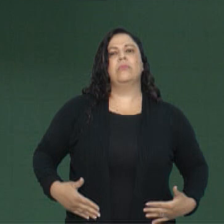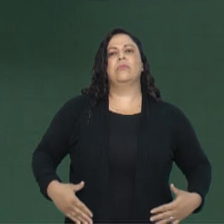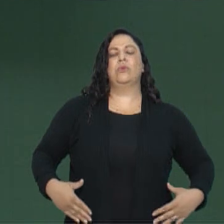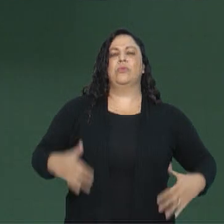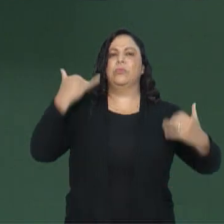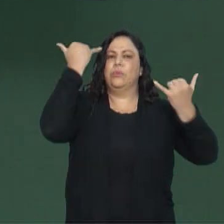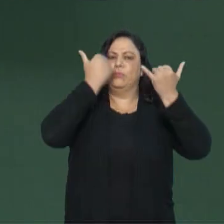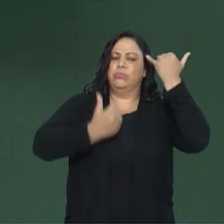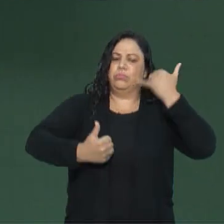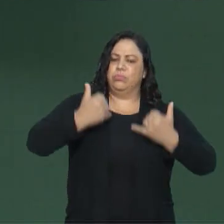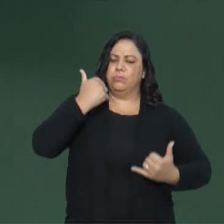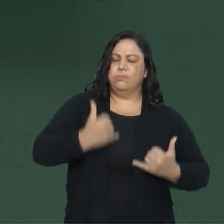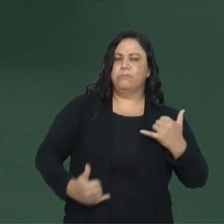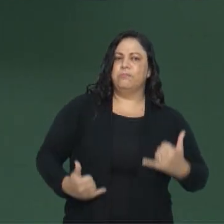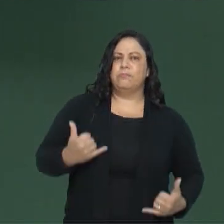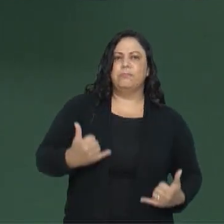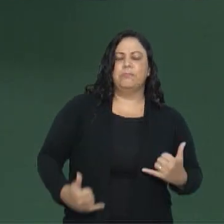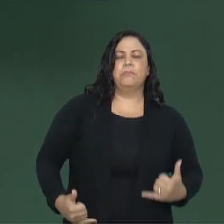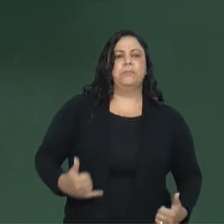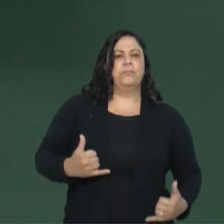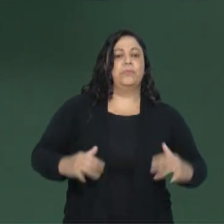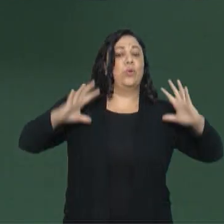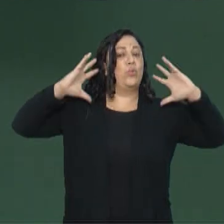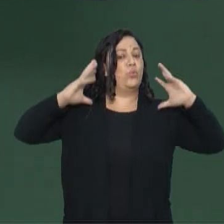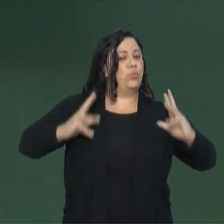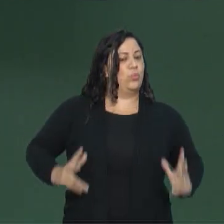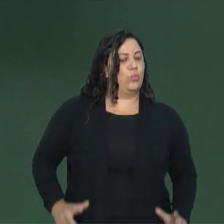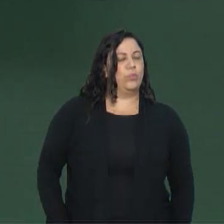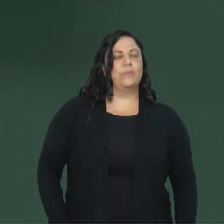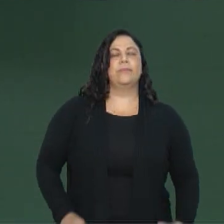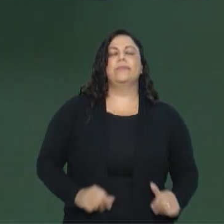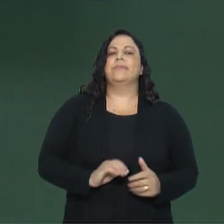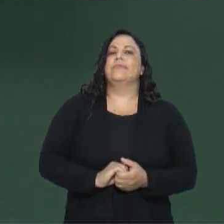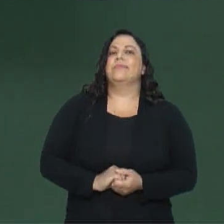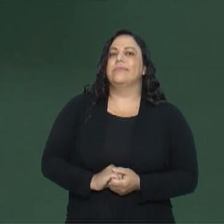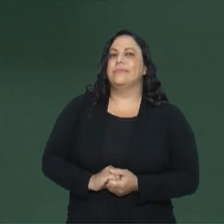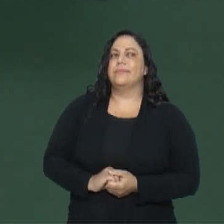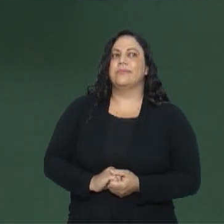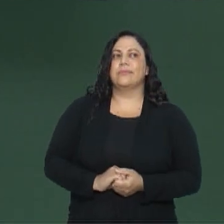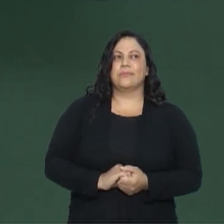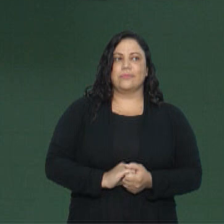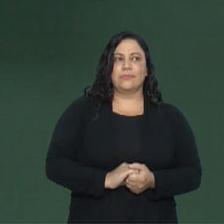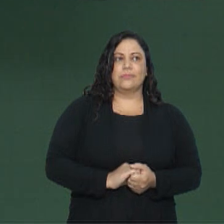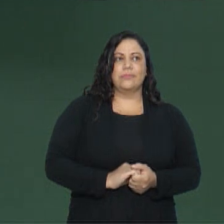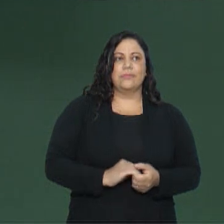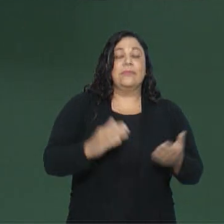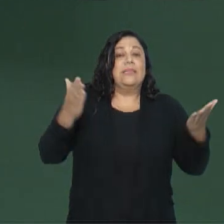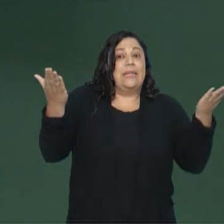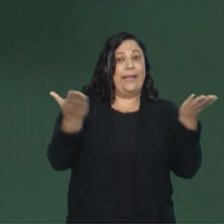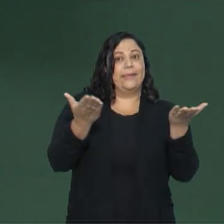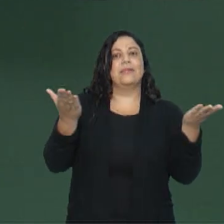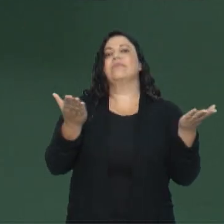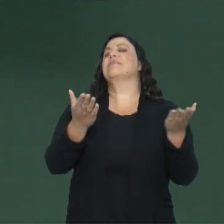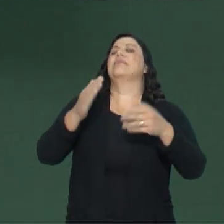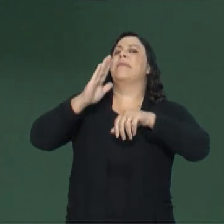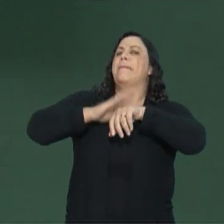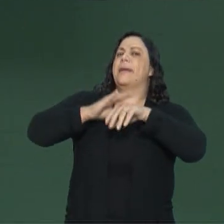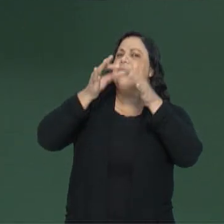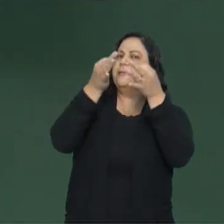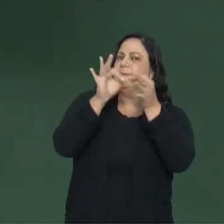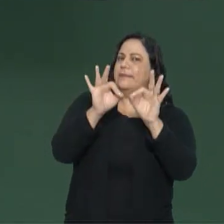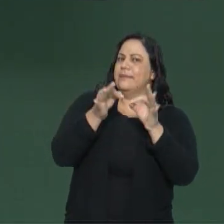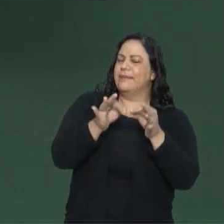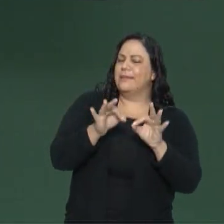informações e recebendo as informações do ambiente. Então vamos lá, nossa sequência? Trago para vocês mais detalhes